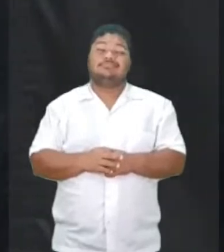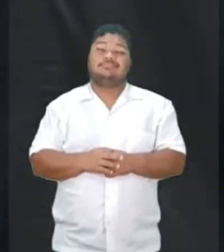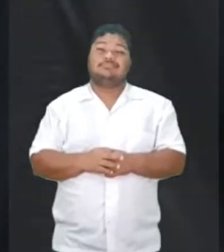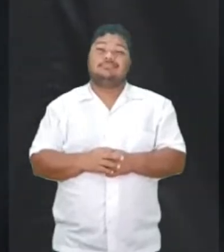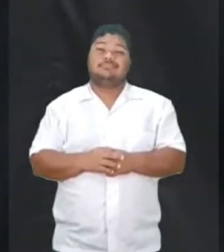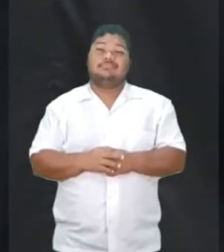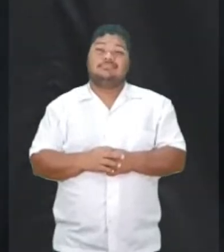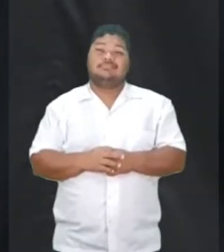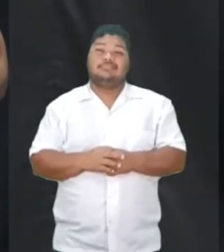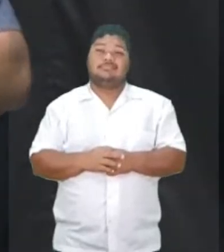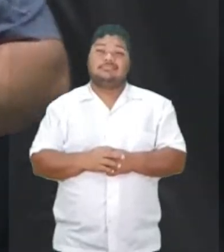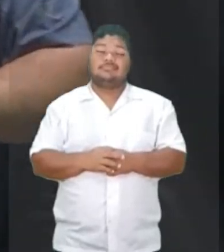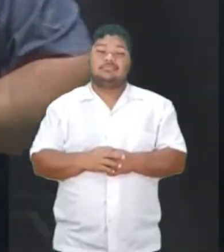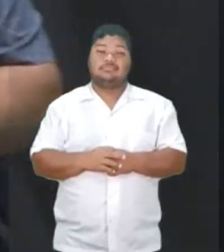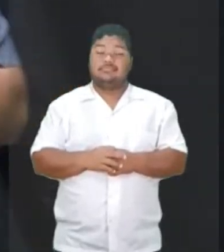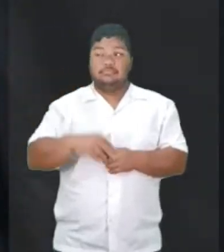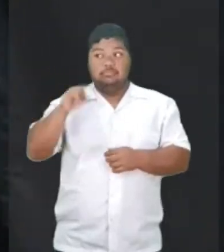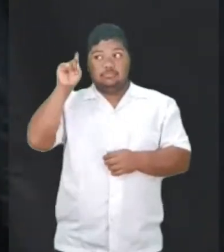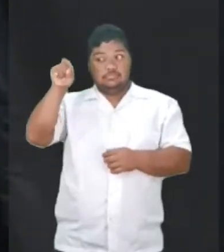Ele,